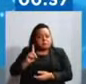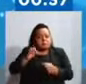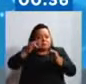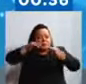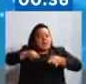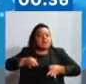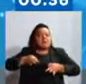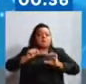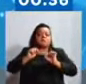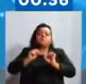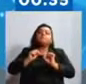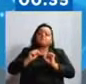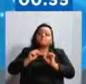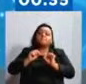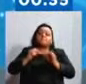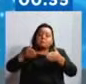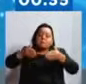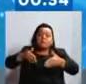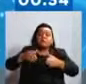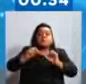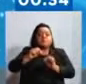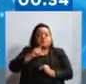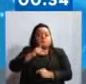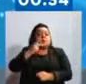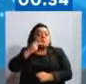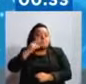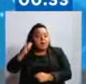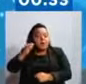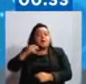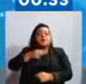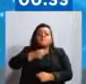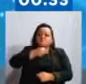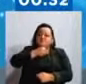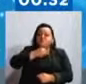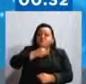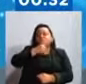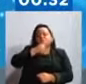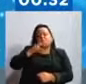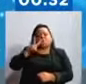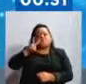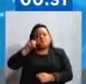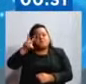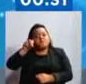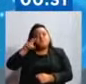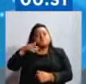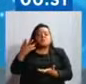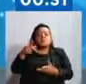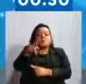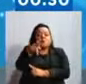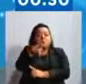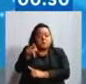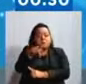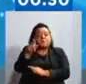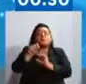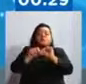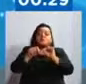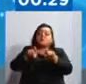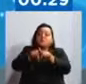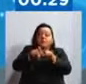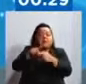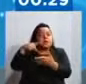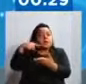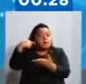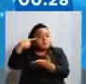conservador, sou pai de cinco filhos, sou avô, sou professor conquistado, sou advogado.